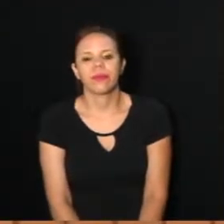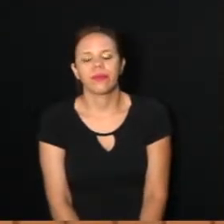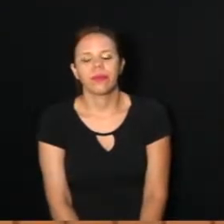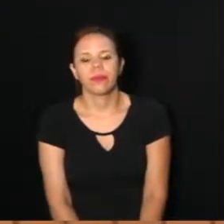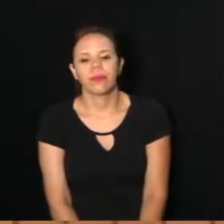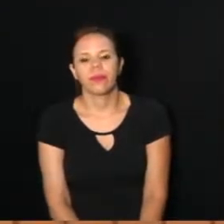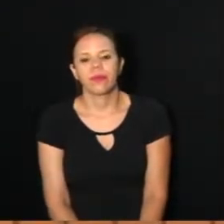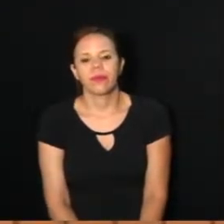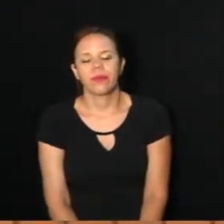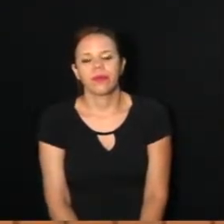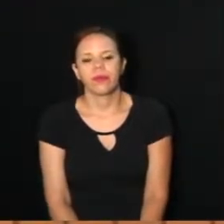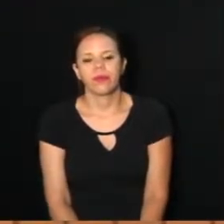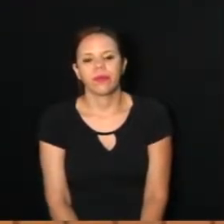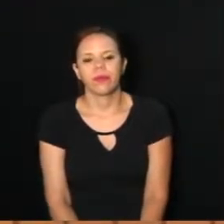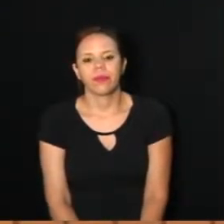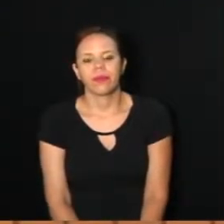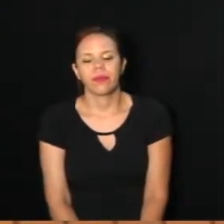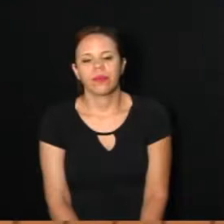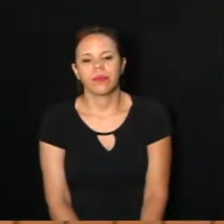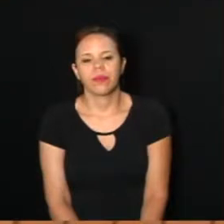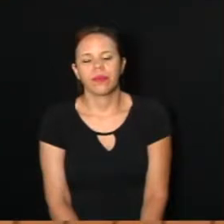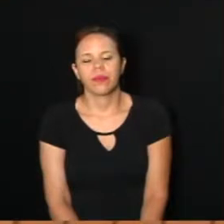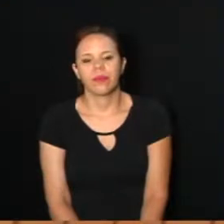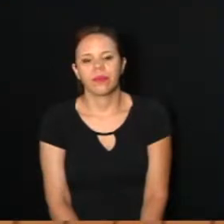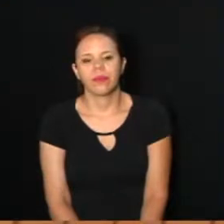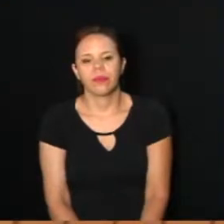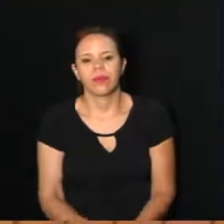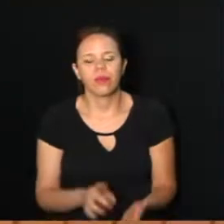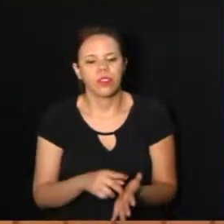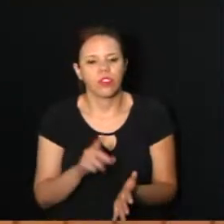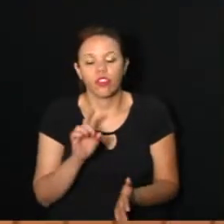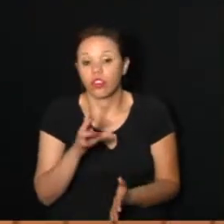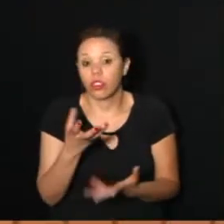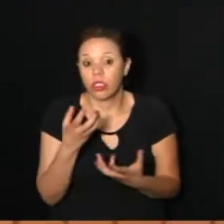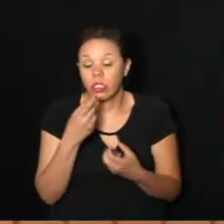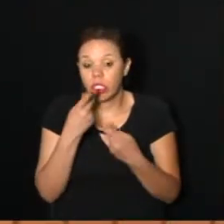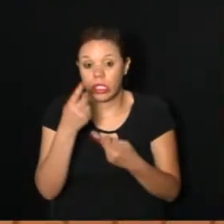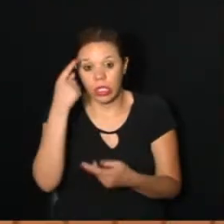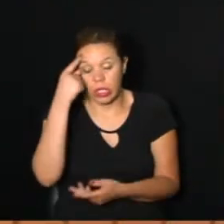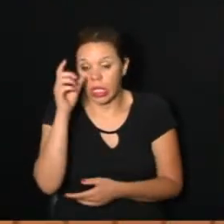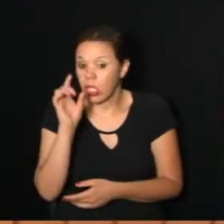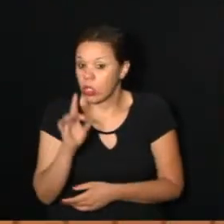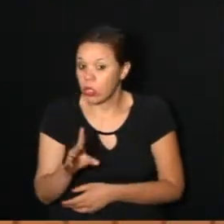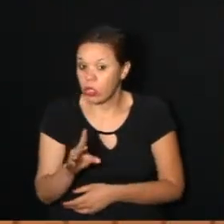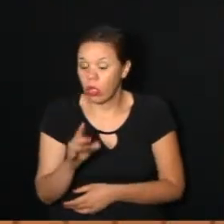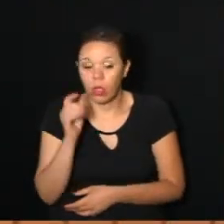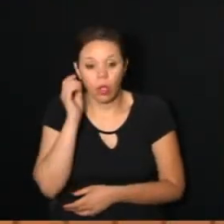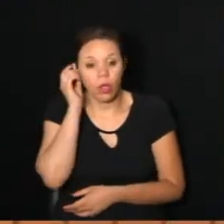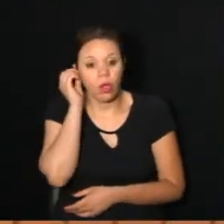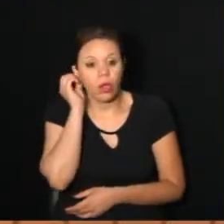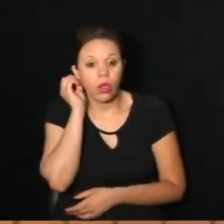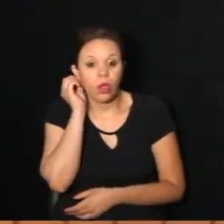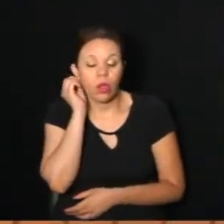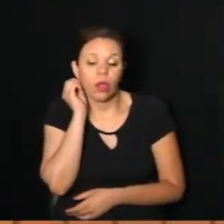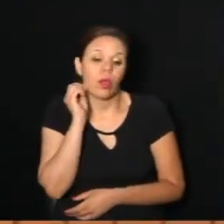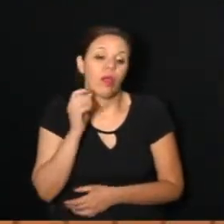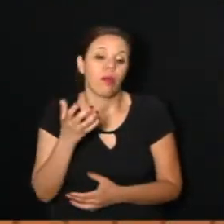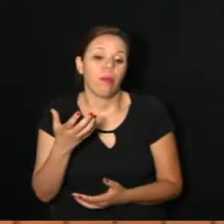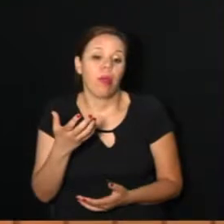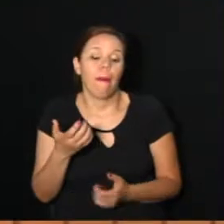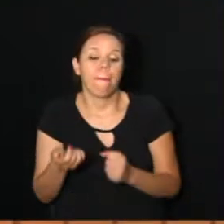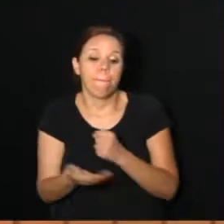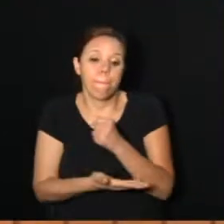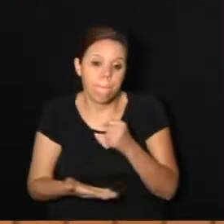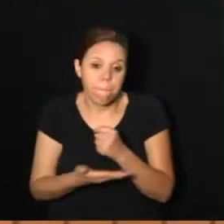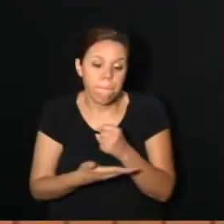Bom, é verdade. Eu só queria dizer o seguinte, a ideia não é só para a baixa incomodidade. Né?